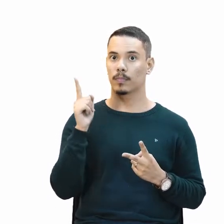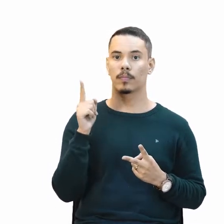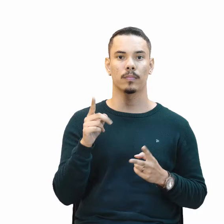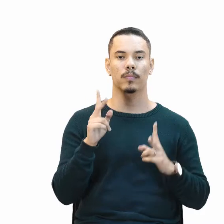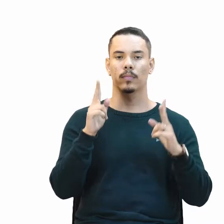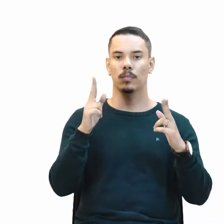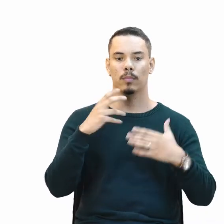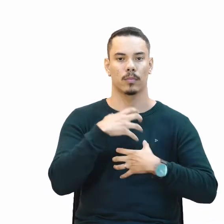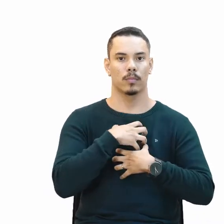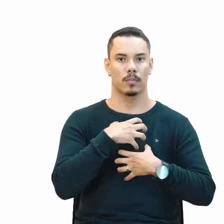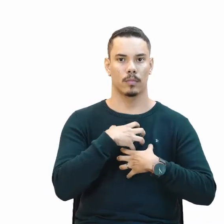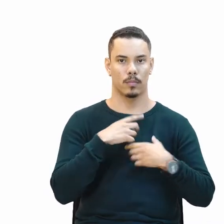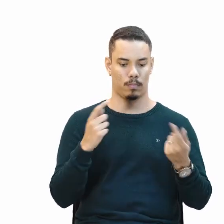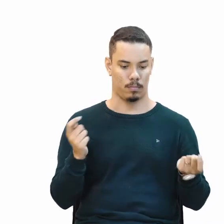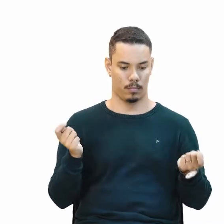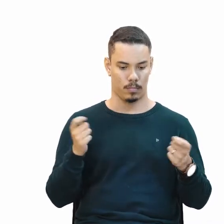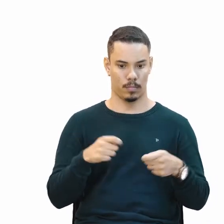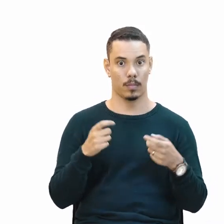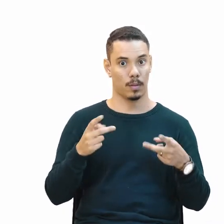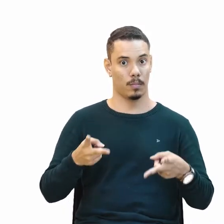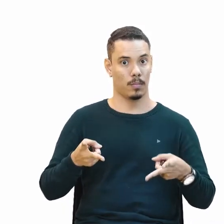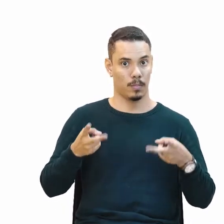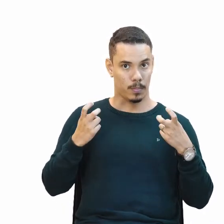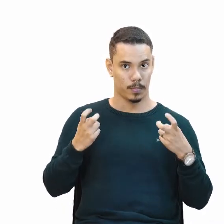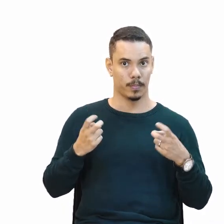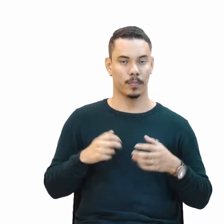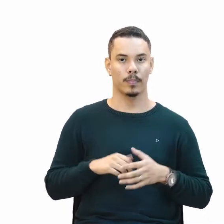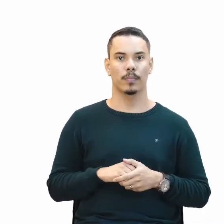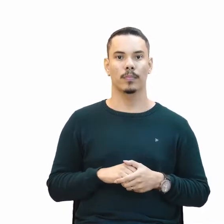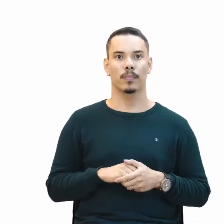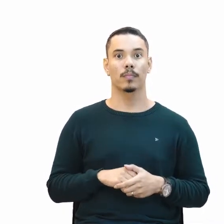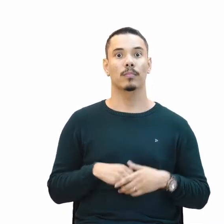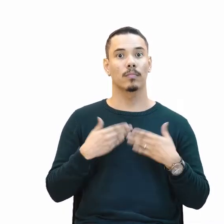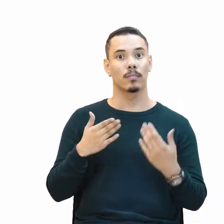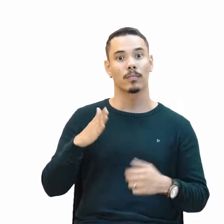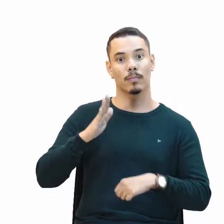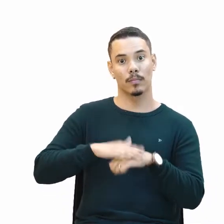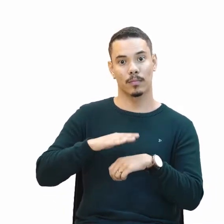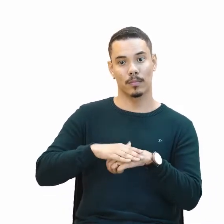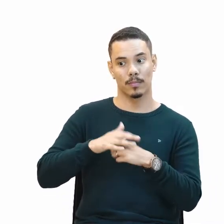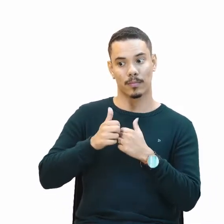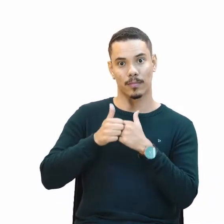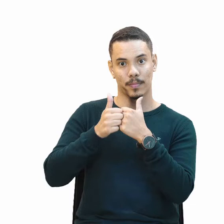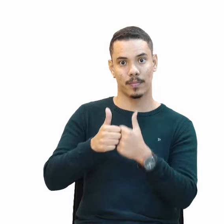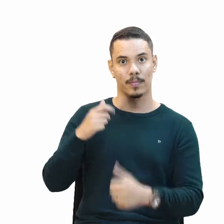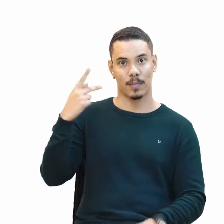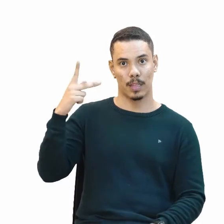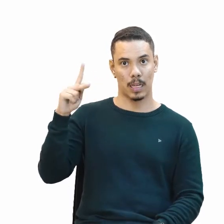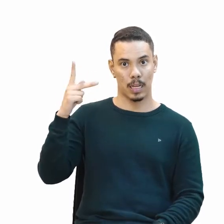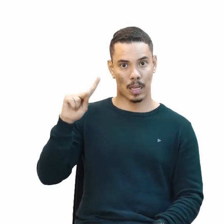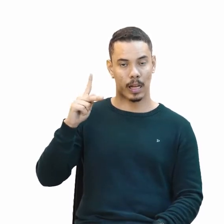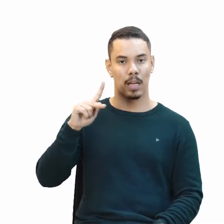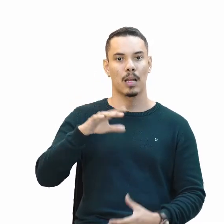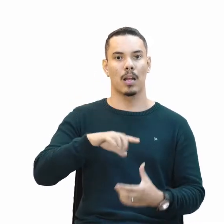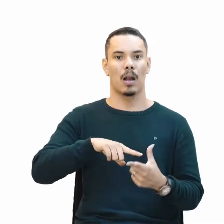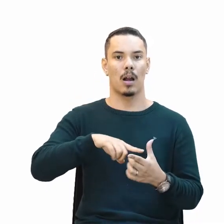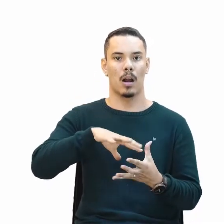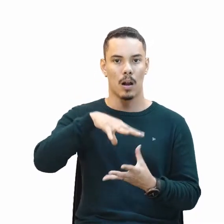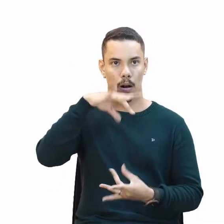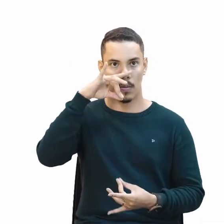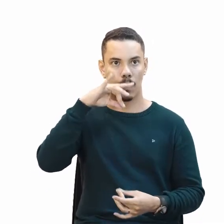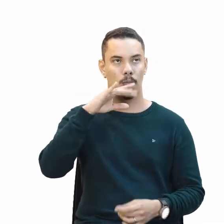sentidos podem perceber. Então, para Agostinho, a alma teria sido criada por